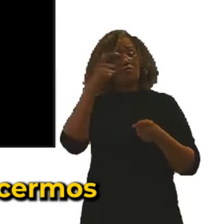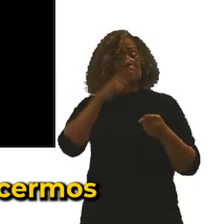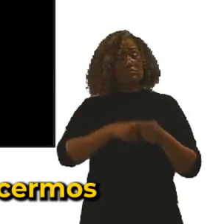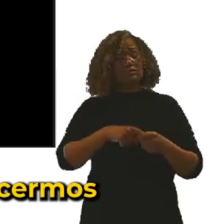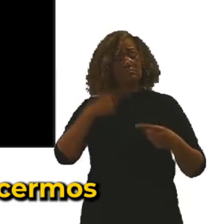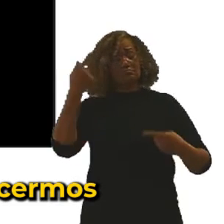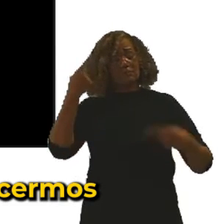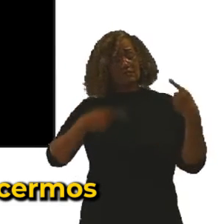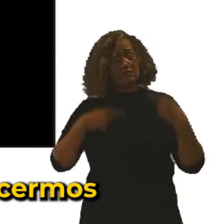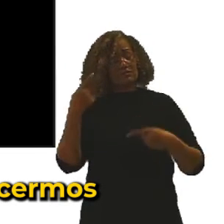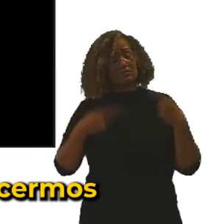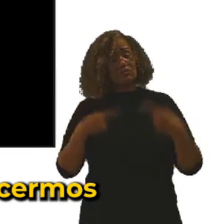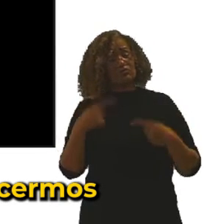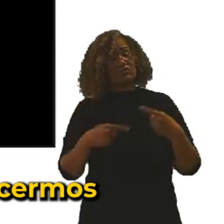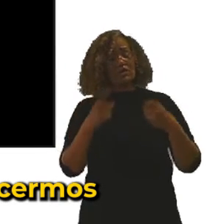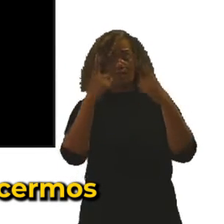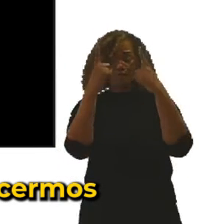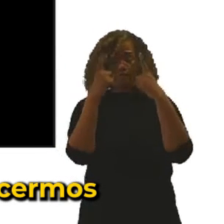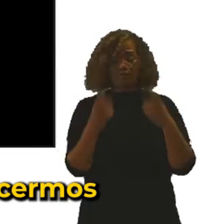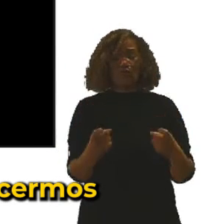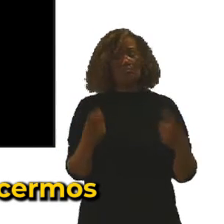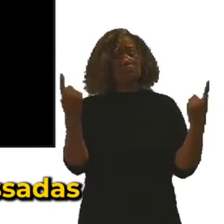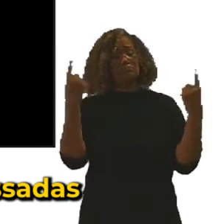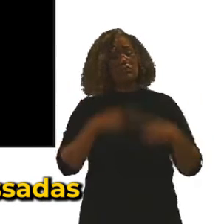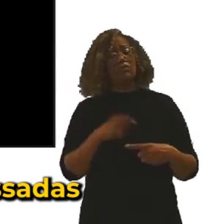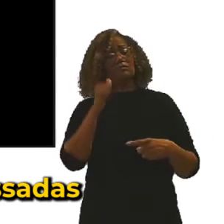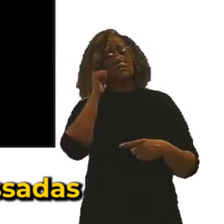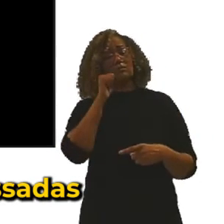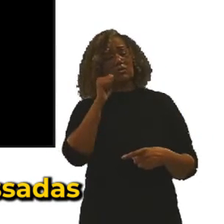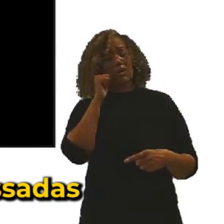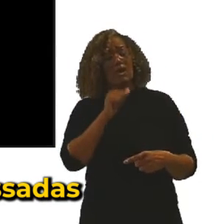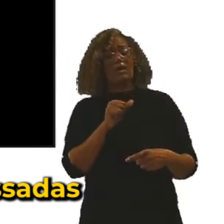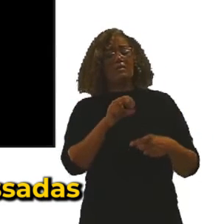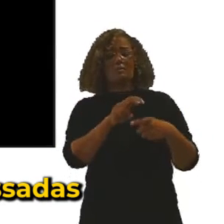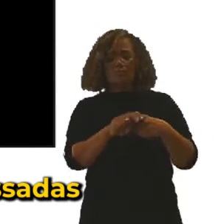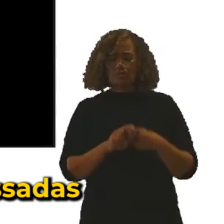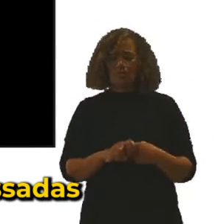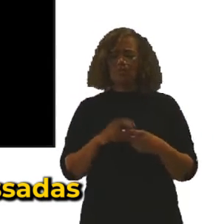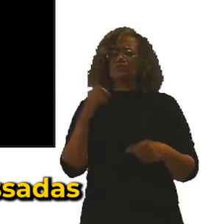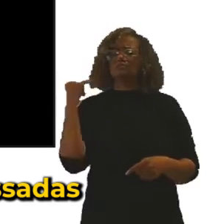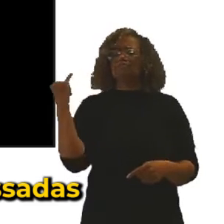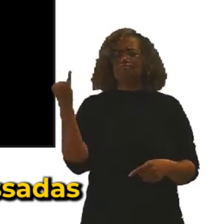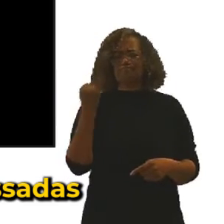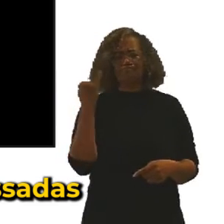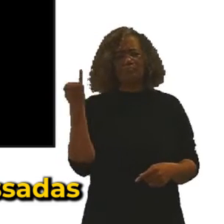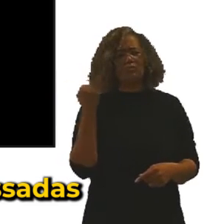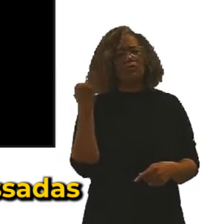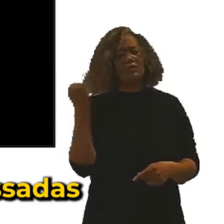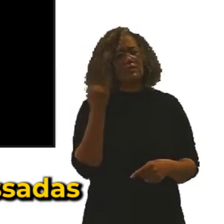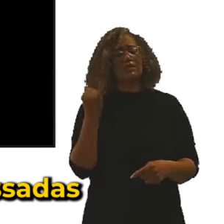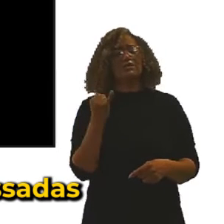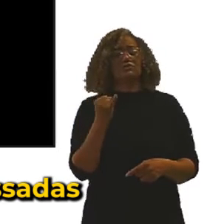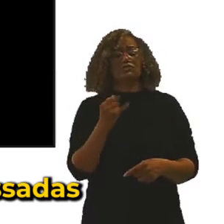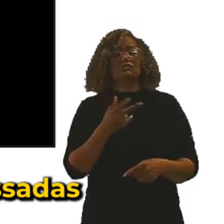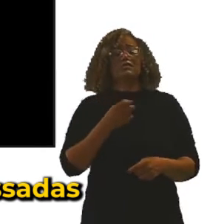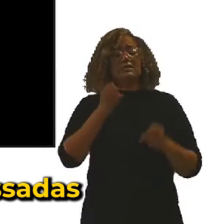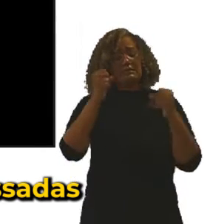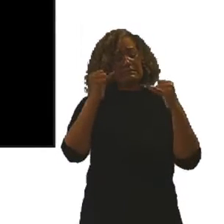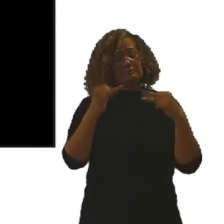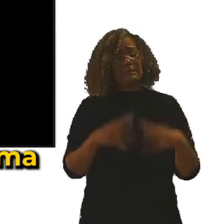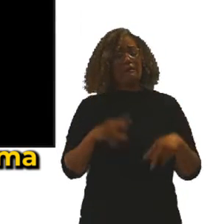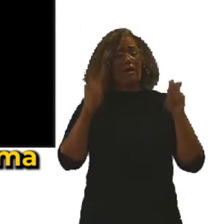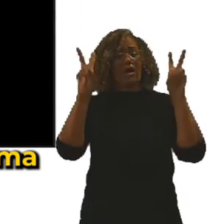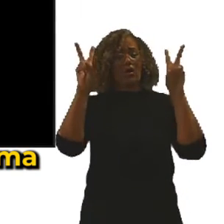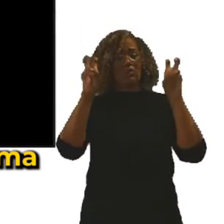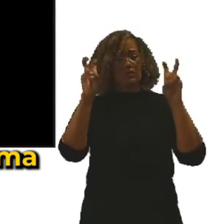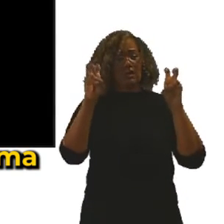é importante, portanto, estabelecermos pautas, então, sobre este tema. Então, passadas,